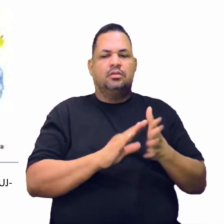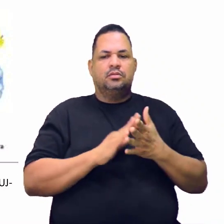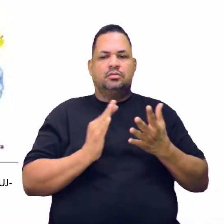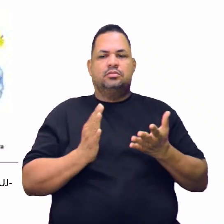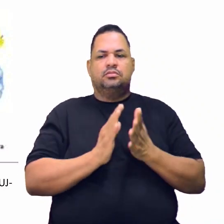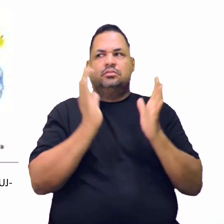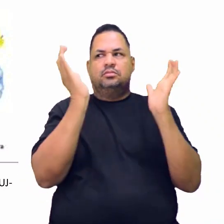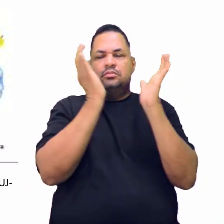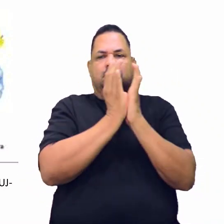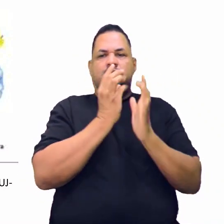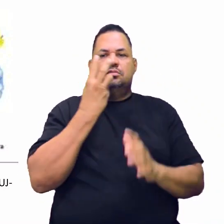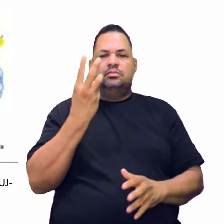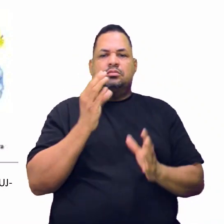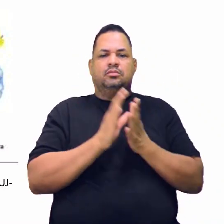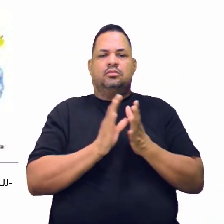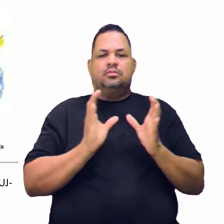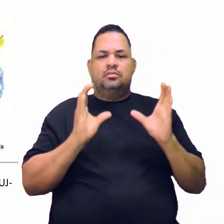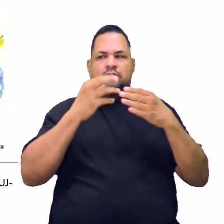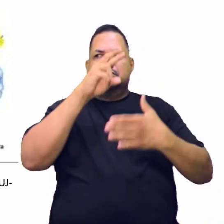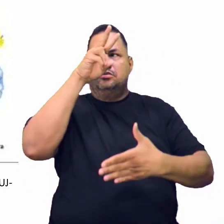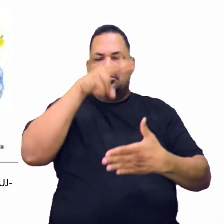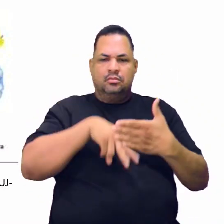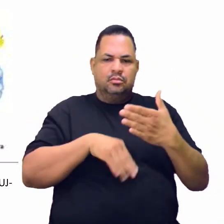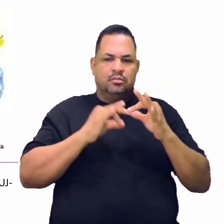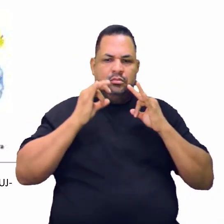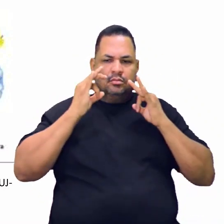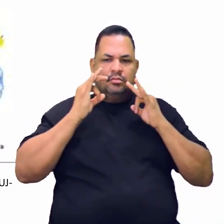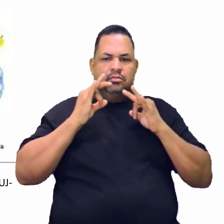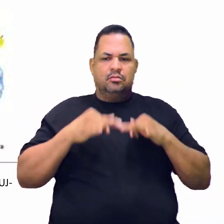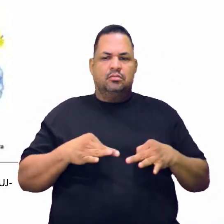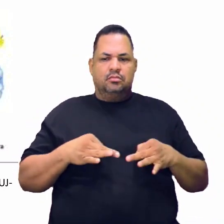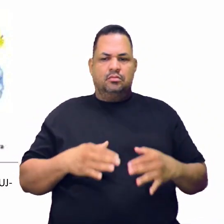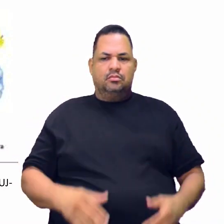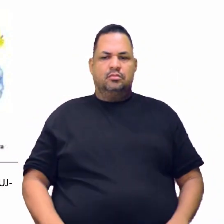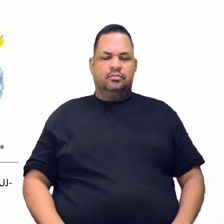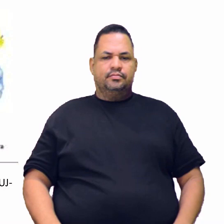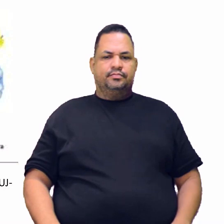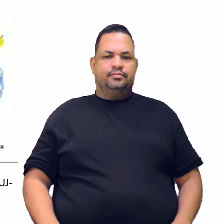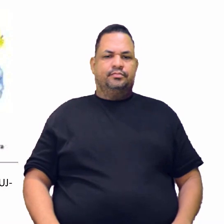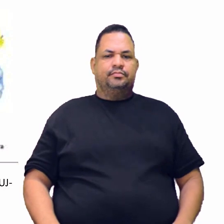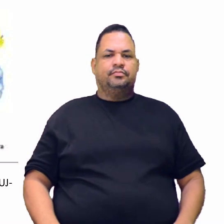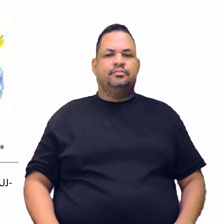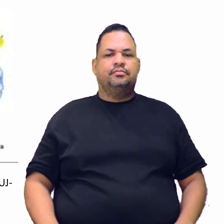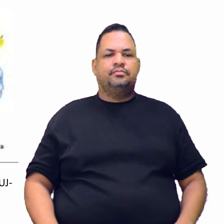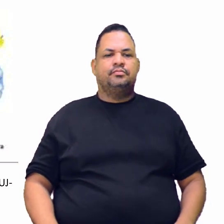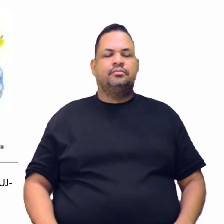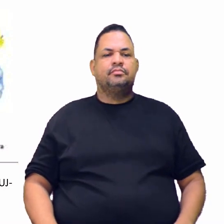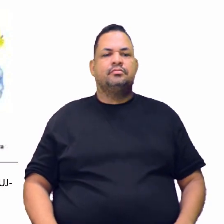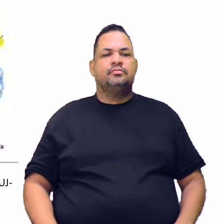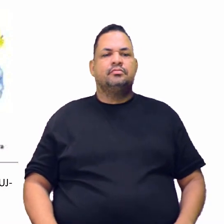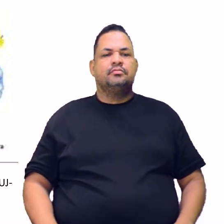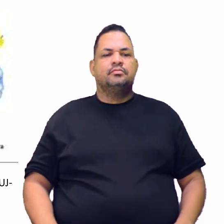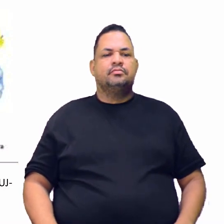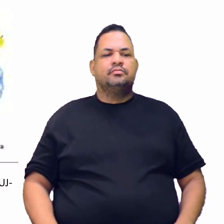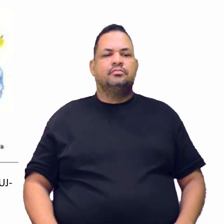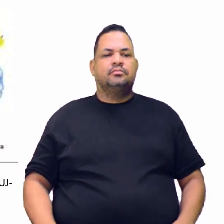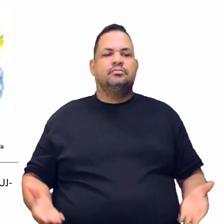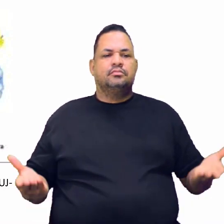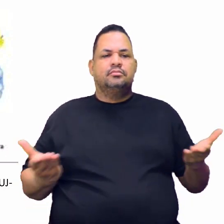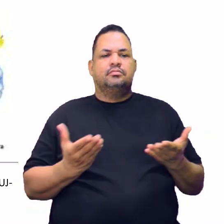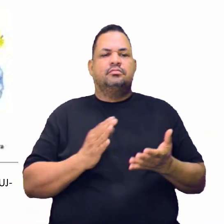agora na unidade 3 no clube de leitura, certo? Agora, eles estão chegando,